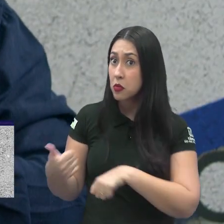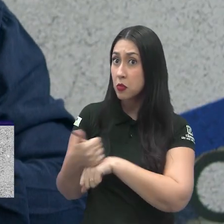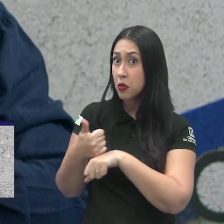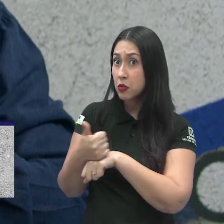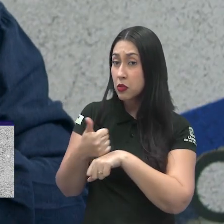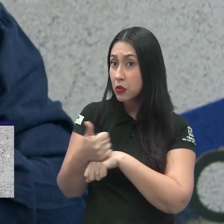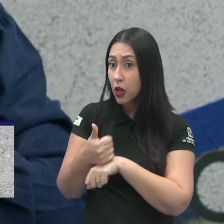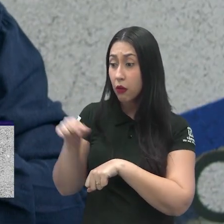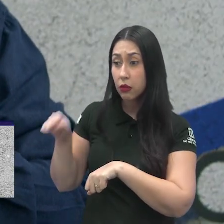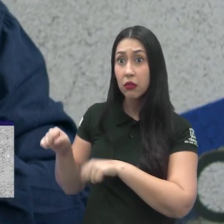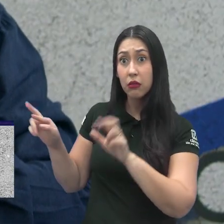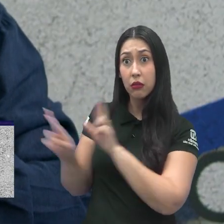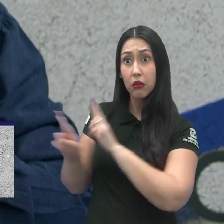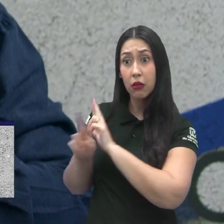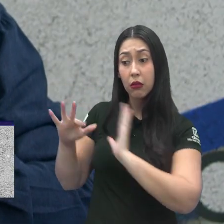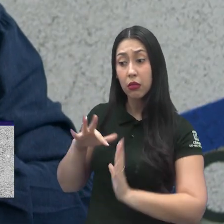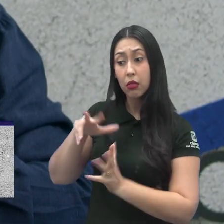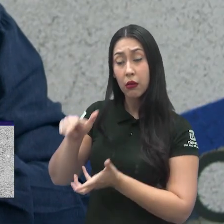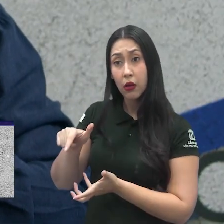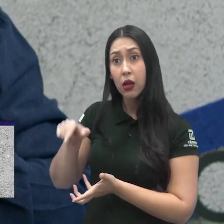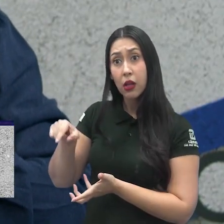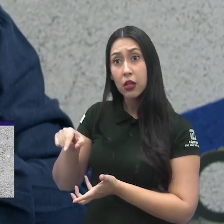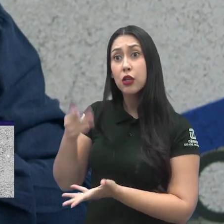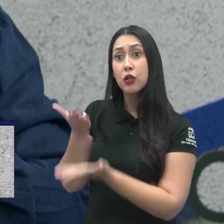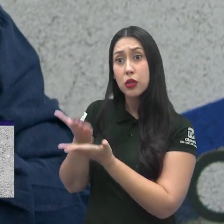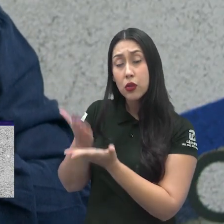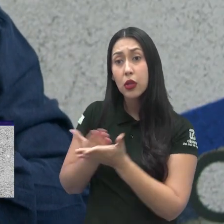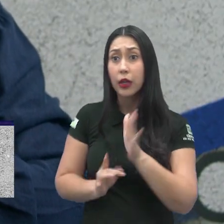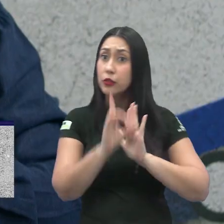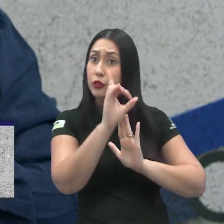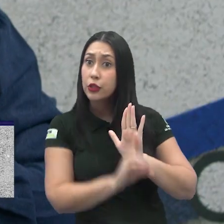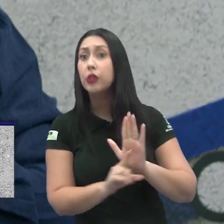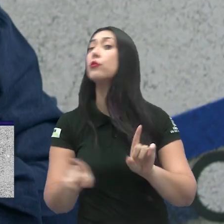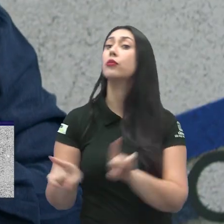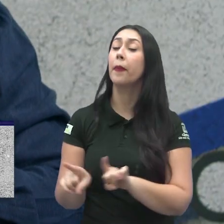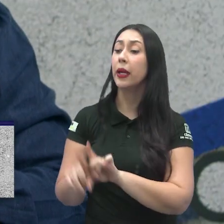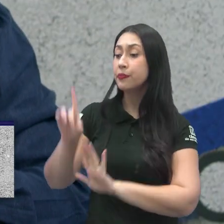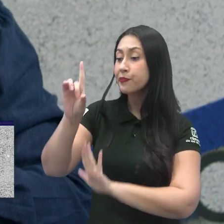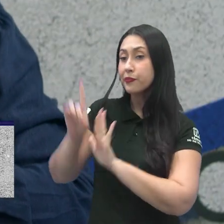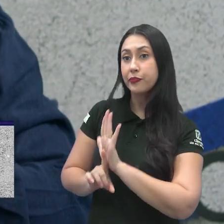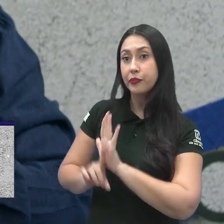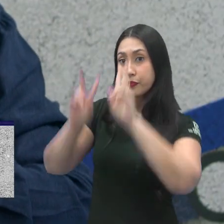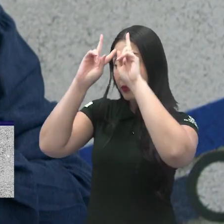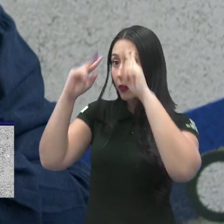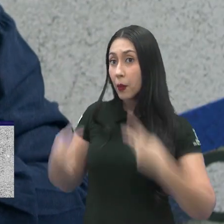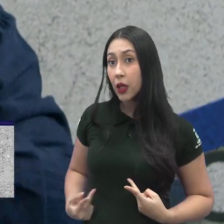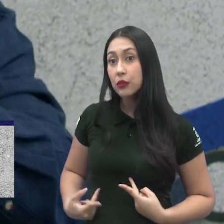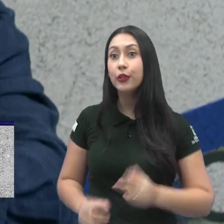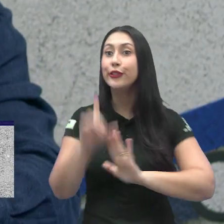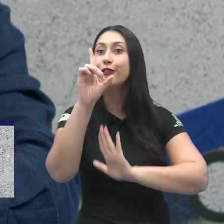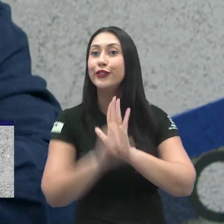um profissional, por exemplo, de relações internacionais vai ter aula de direito internacional, direitos humanos, mas também sobre